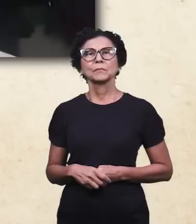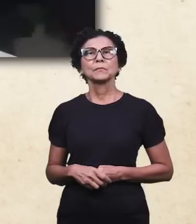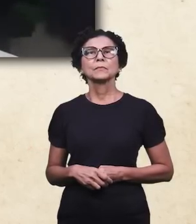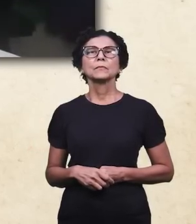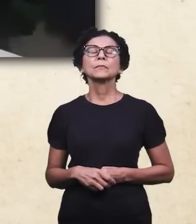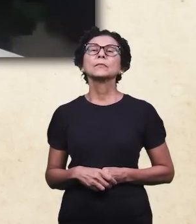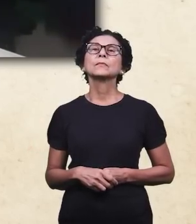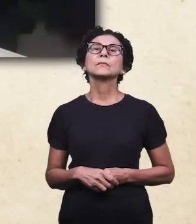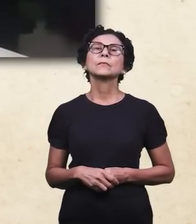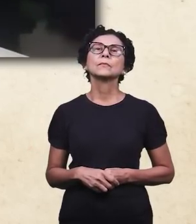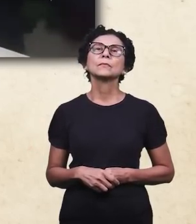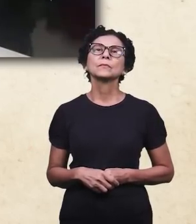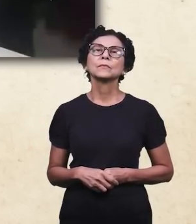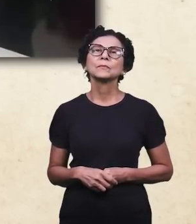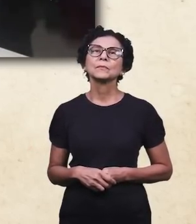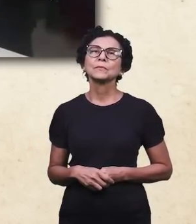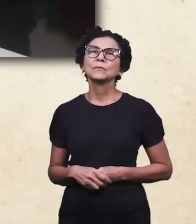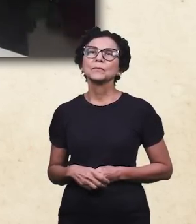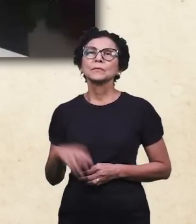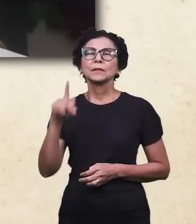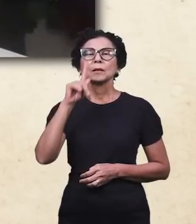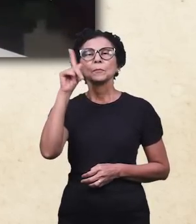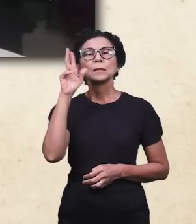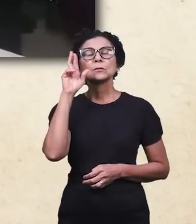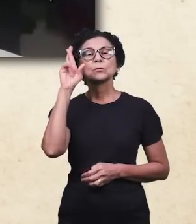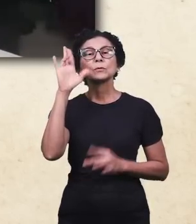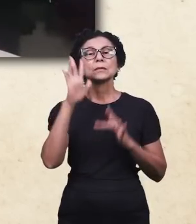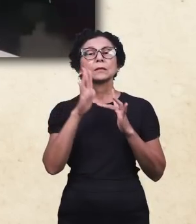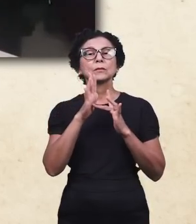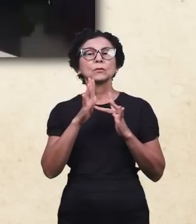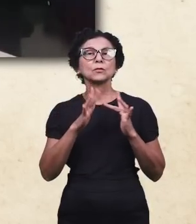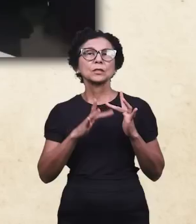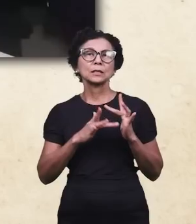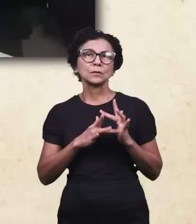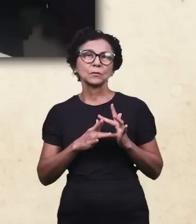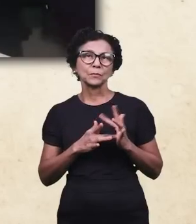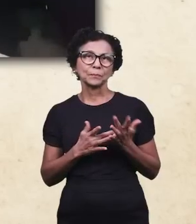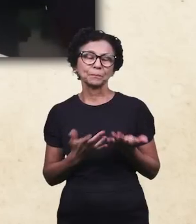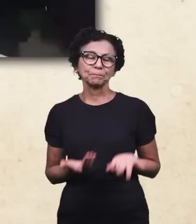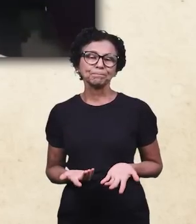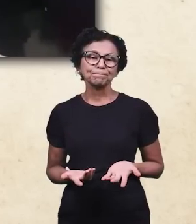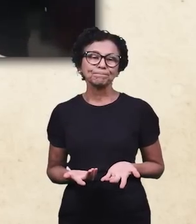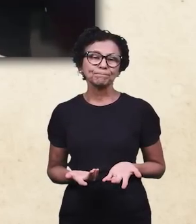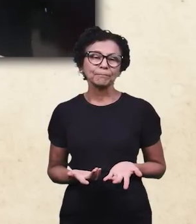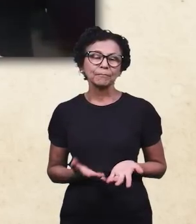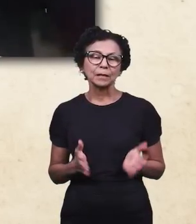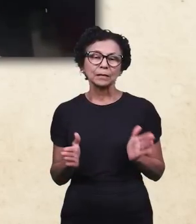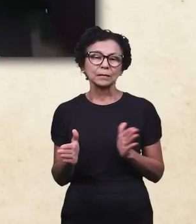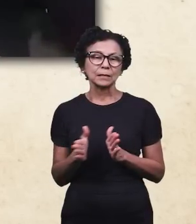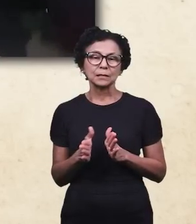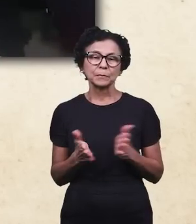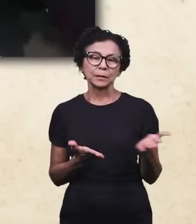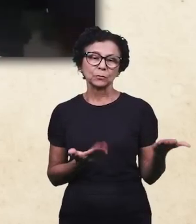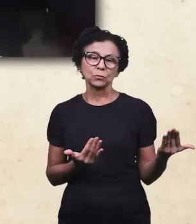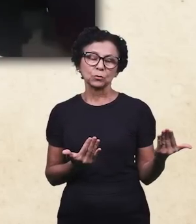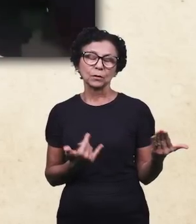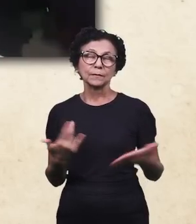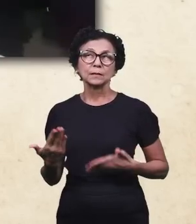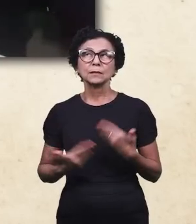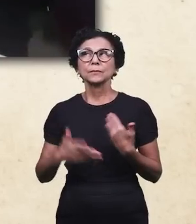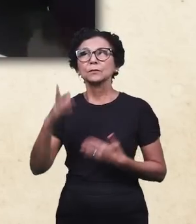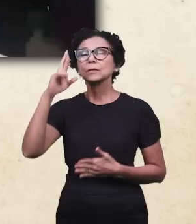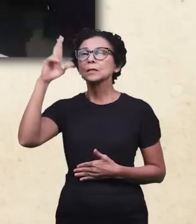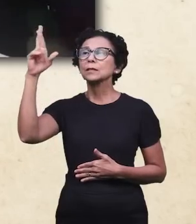A paz do Senhor Jesus. Servir ao Senhor enquanto jovem é uma grande bênção. Nós temos vários exemplos na